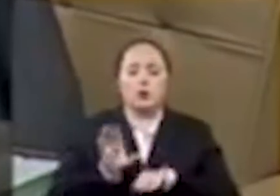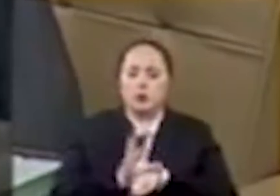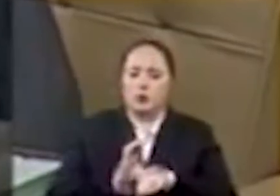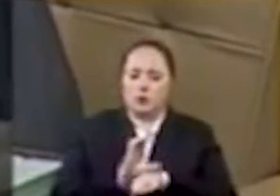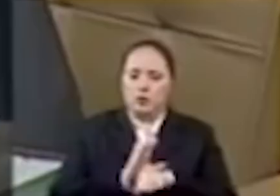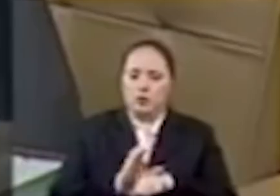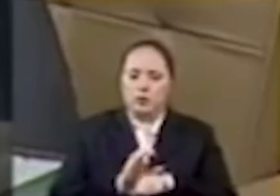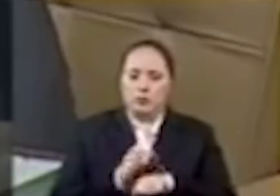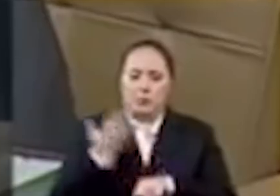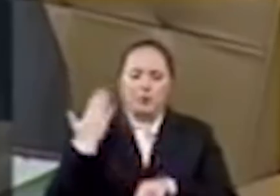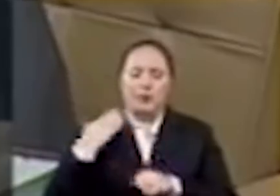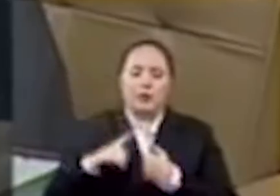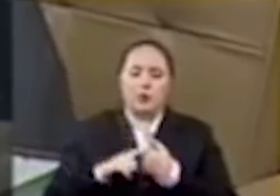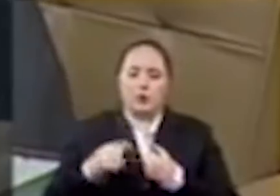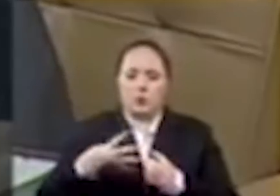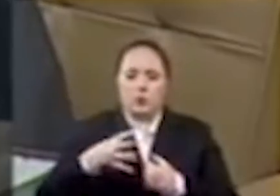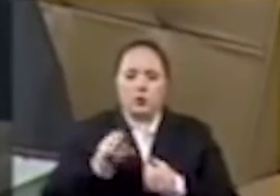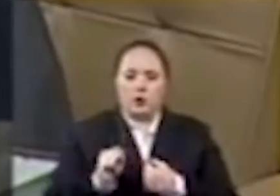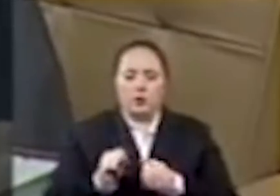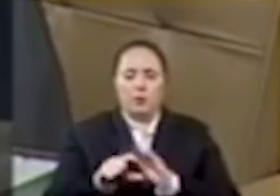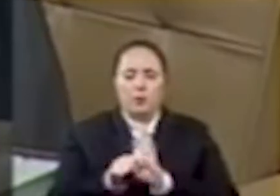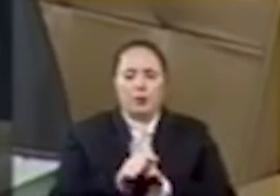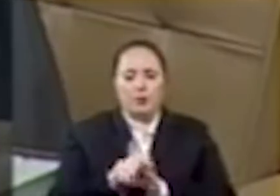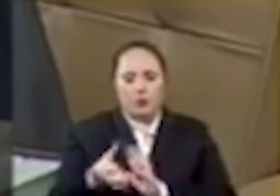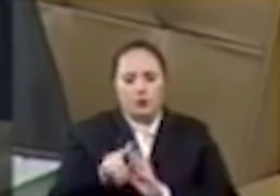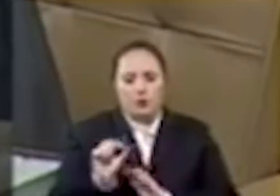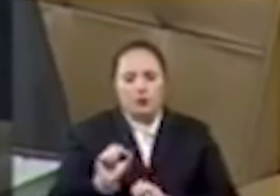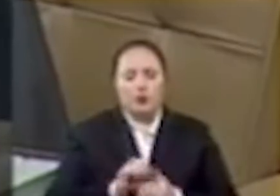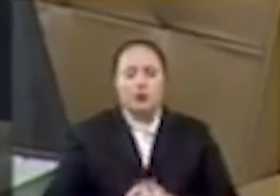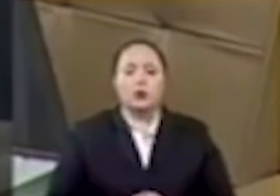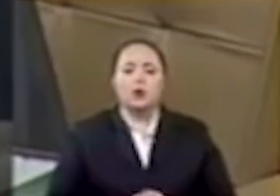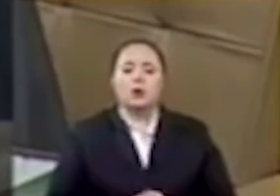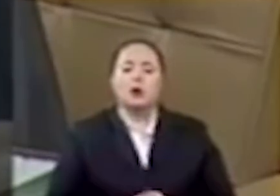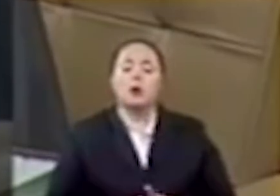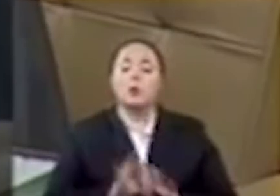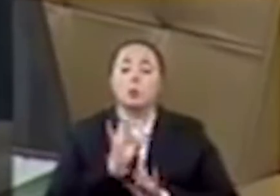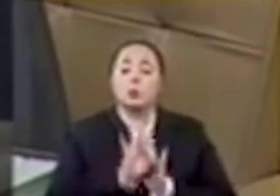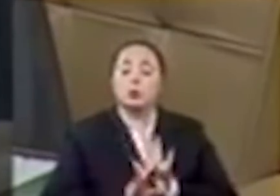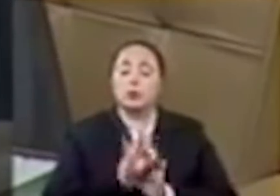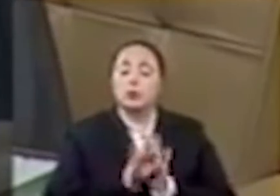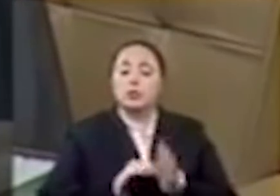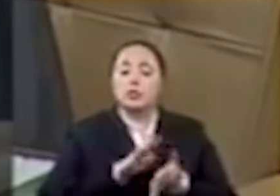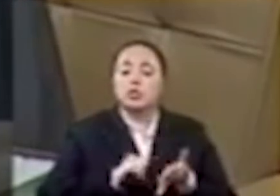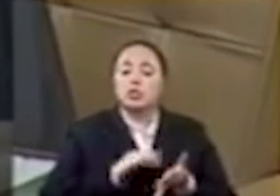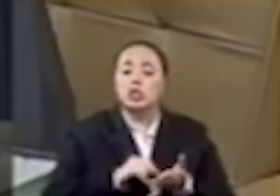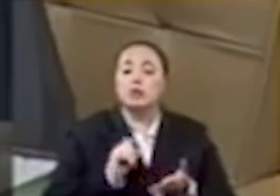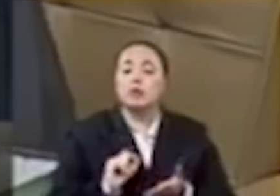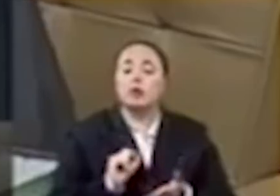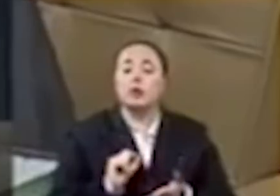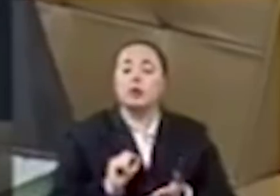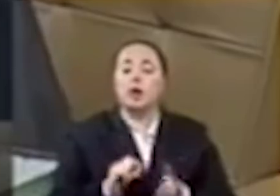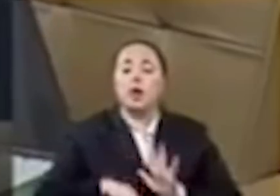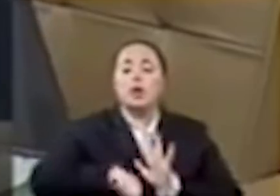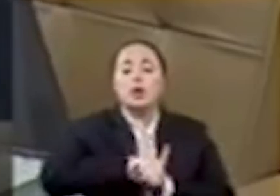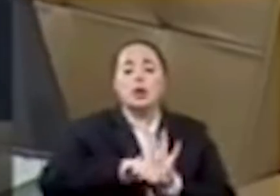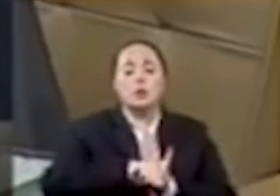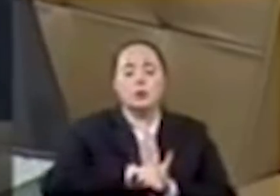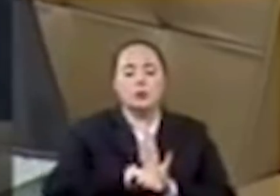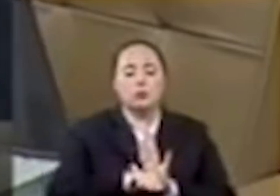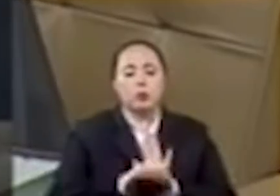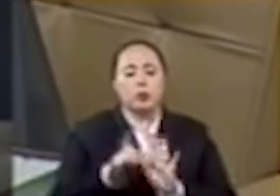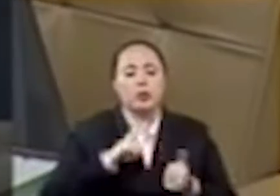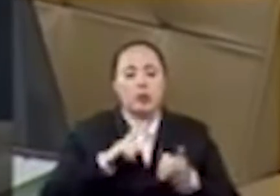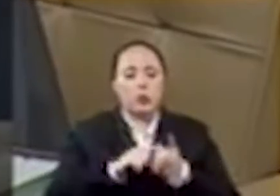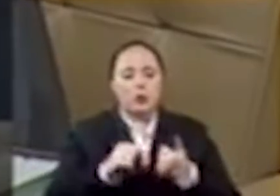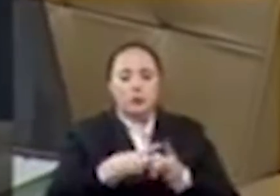à época em vigor, artigo 48, parágrafo 6º, o texto excluía dessa faculdade do Poder Executivo os crimes indicados no